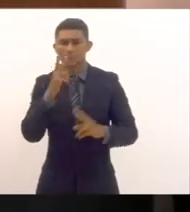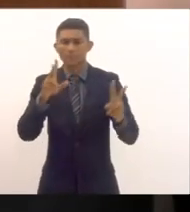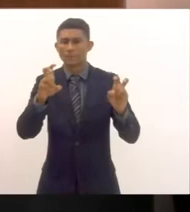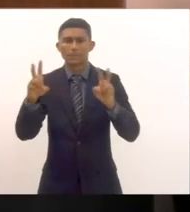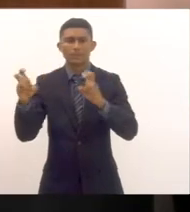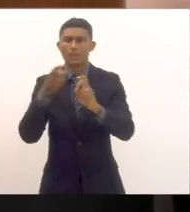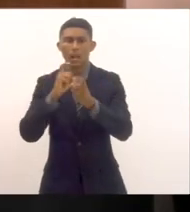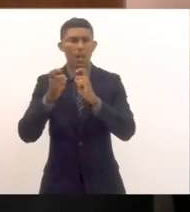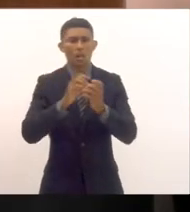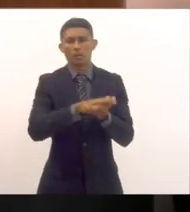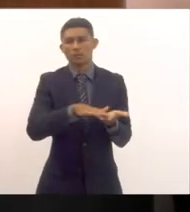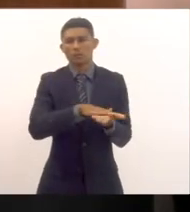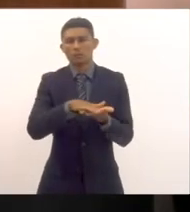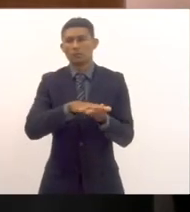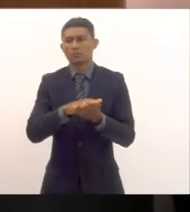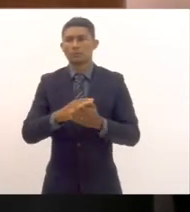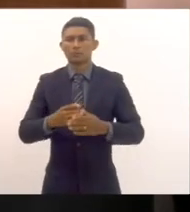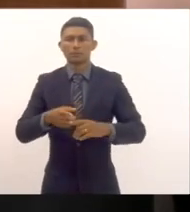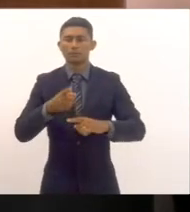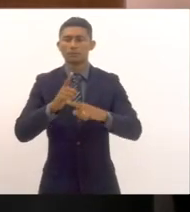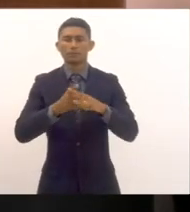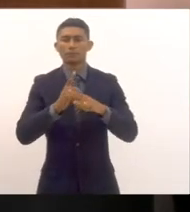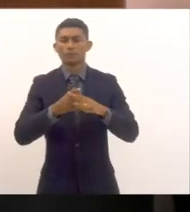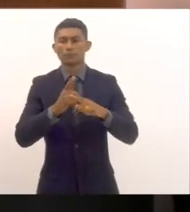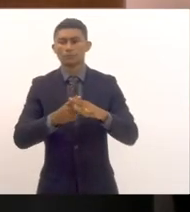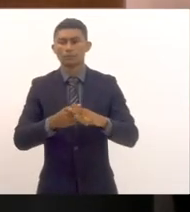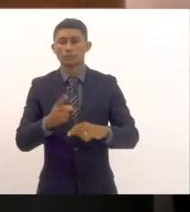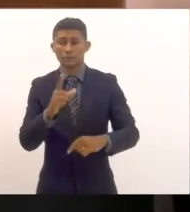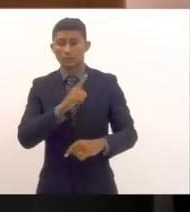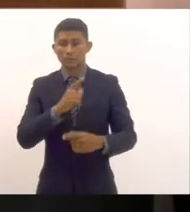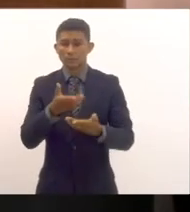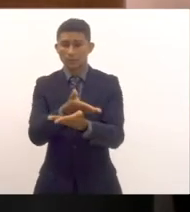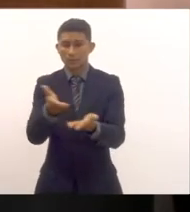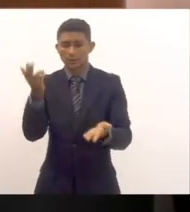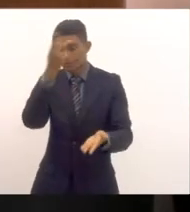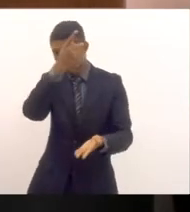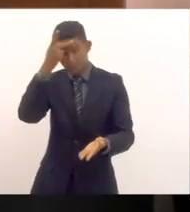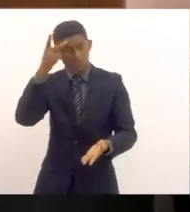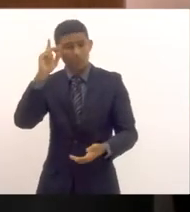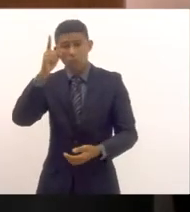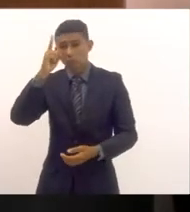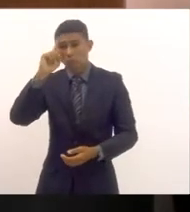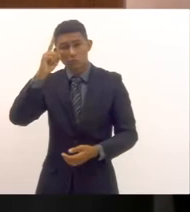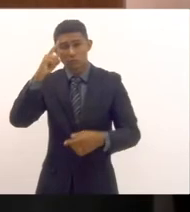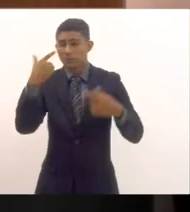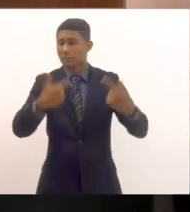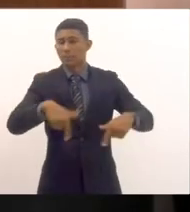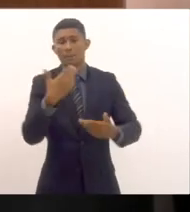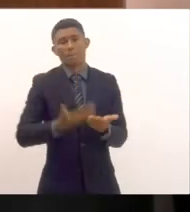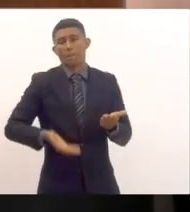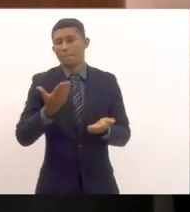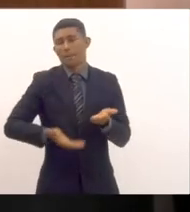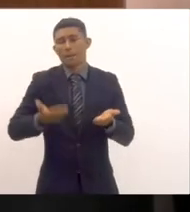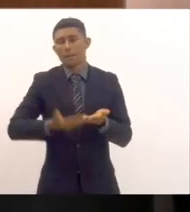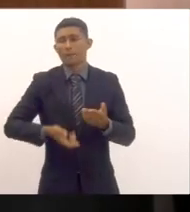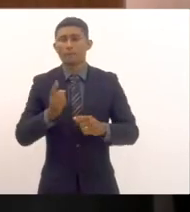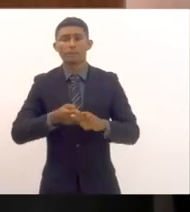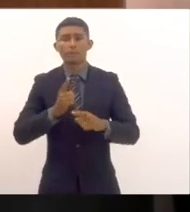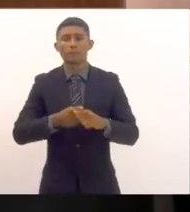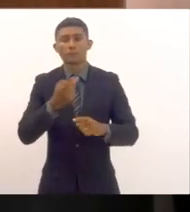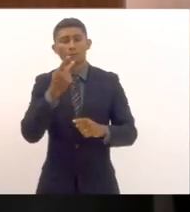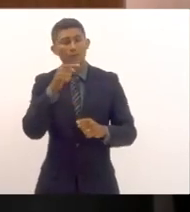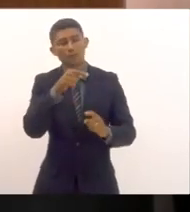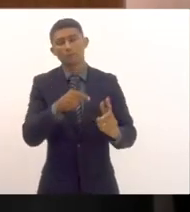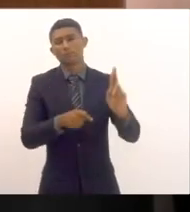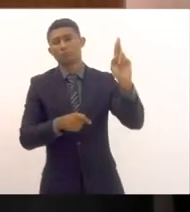profundamente por está sendo construído porque na verdade tem vários trabalhadores que perdem o emprego todo dia porque eles dizem o meu